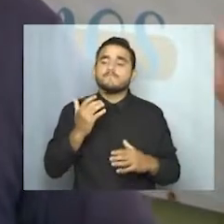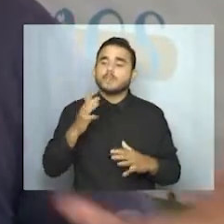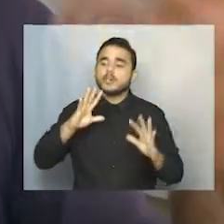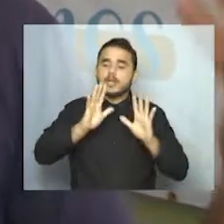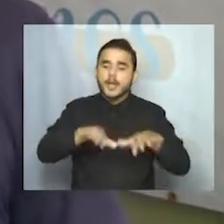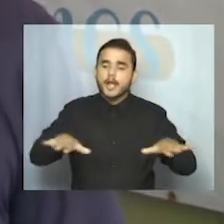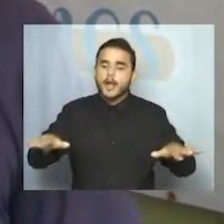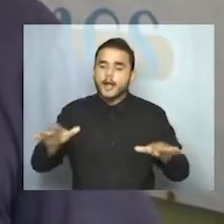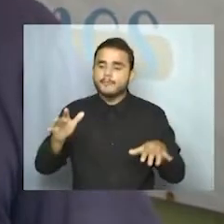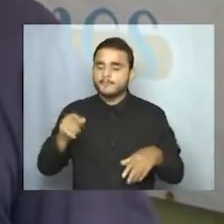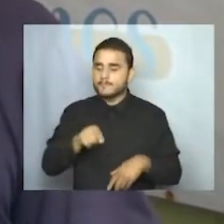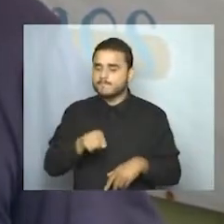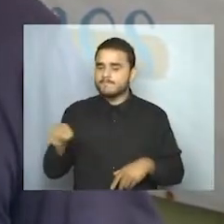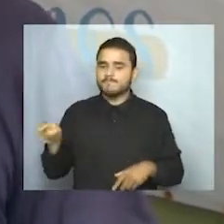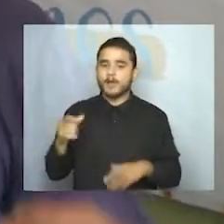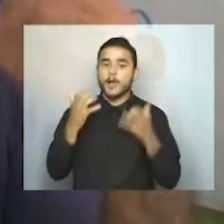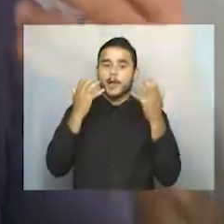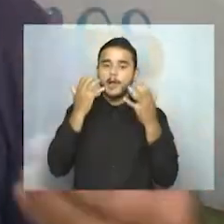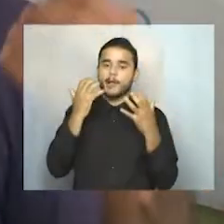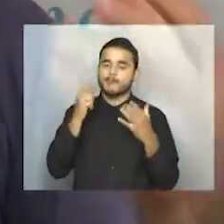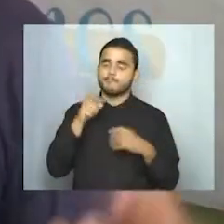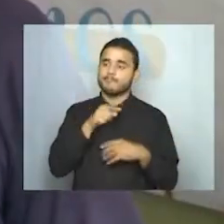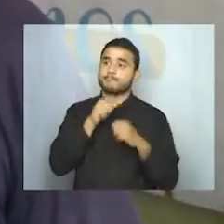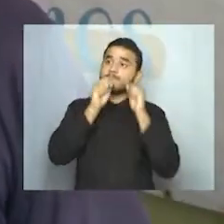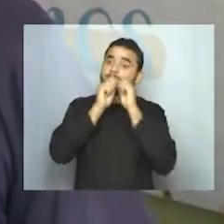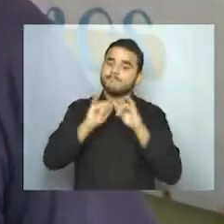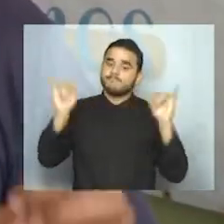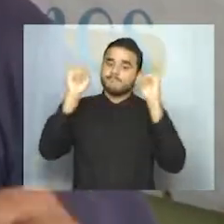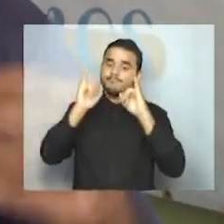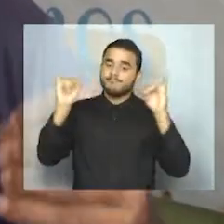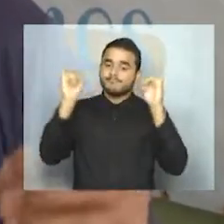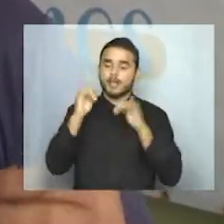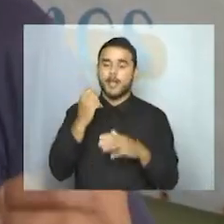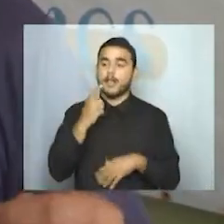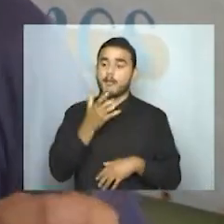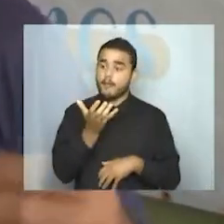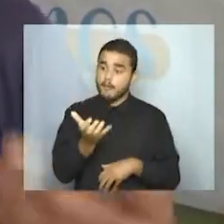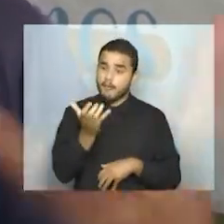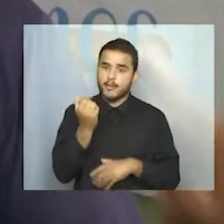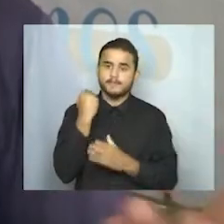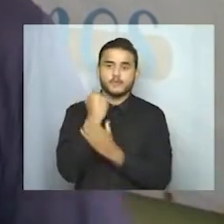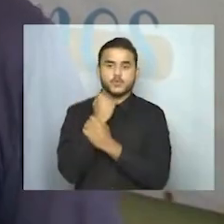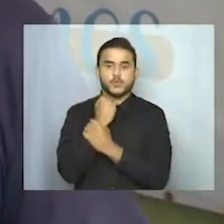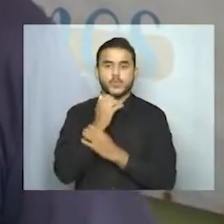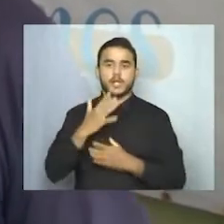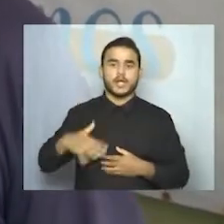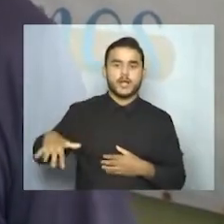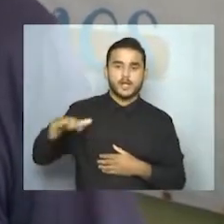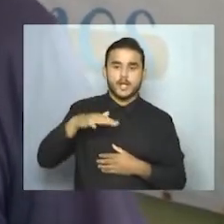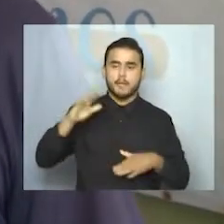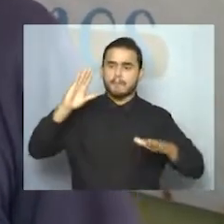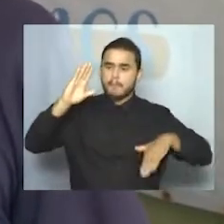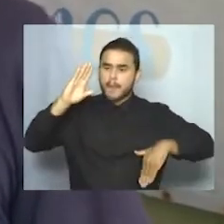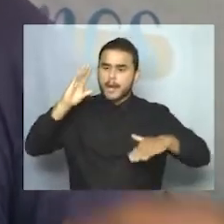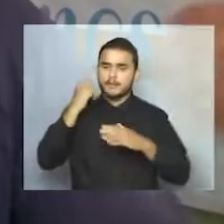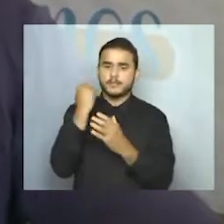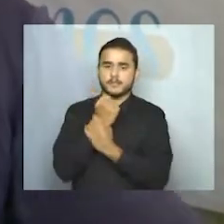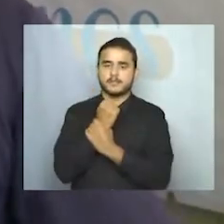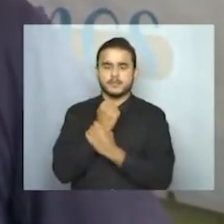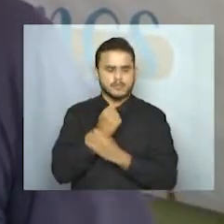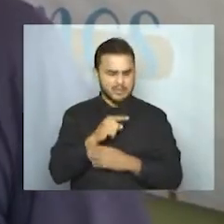que são guardiões dessa praça. Então, eles estão sempre monitorando qualquer ação, né, que não seja condizente com isso.